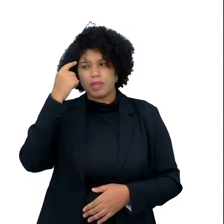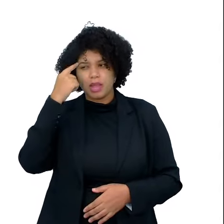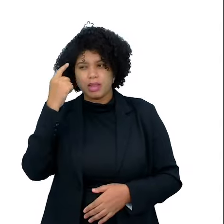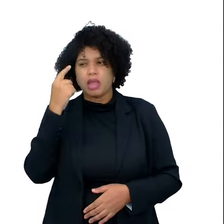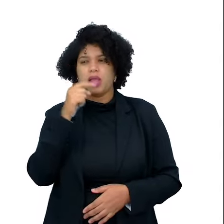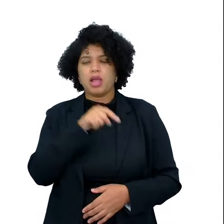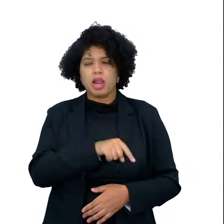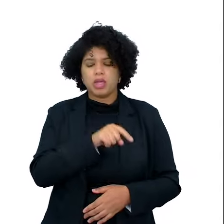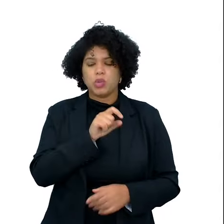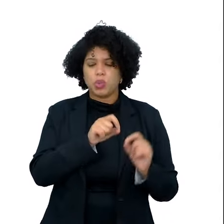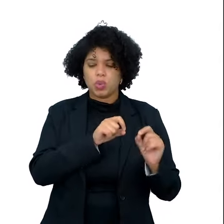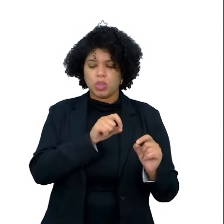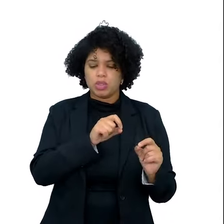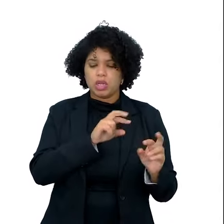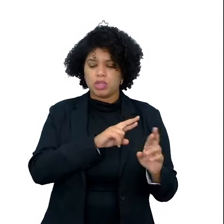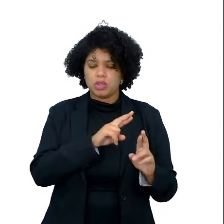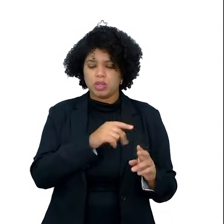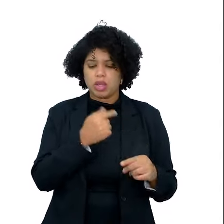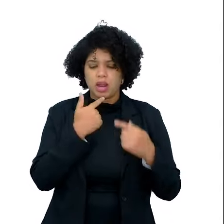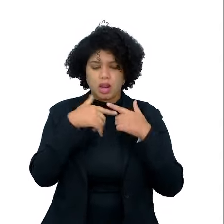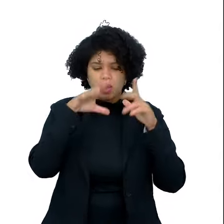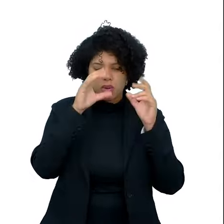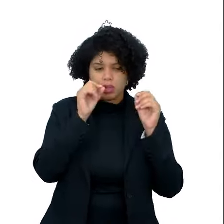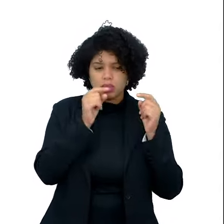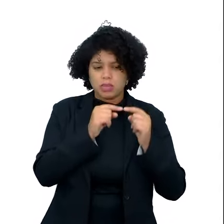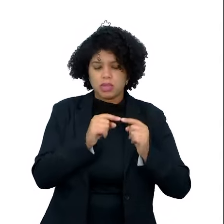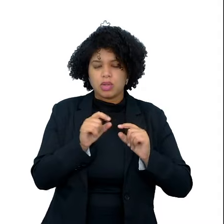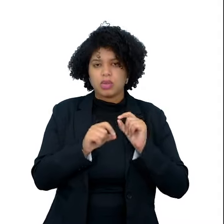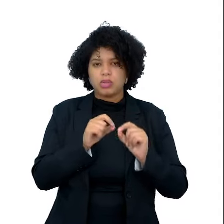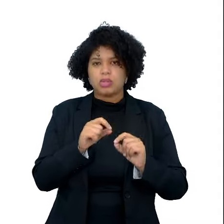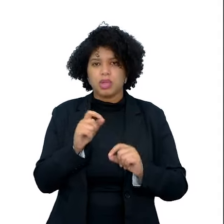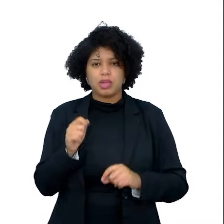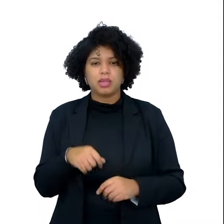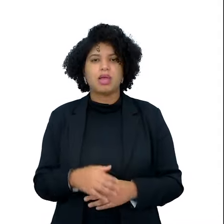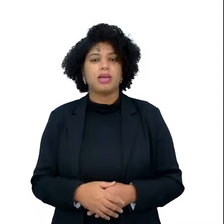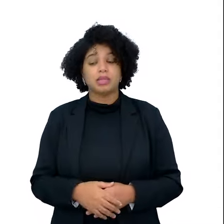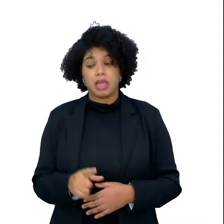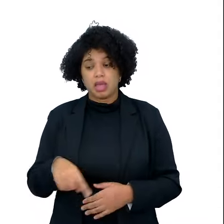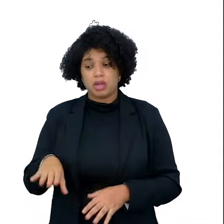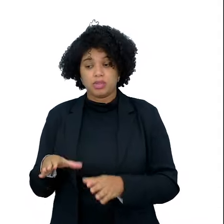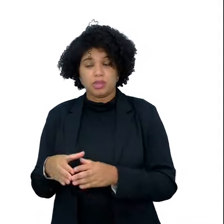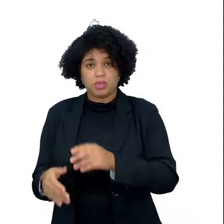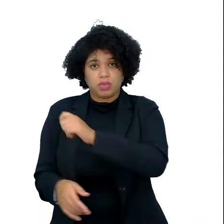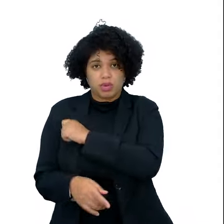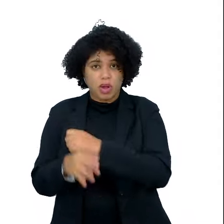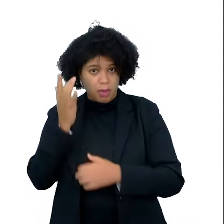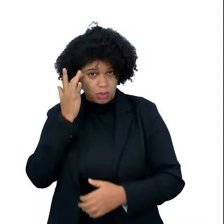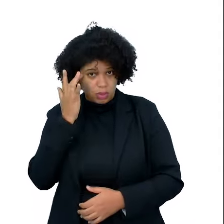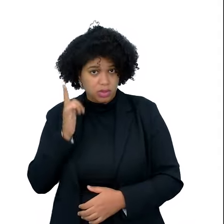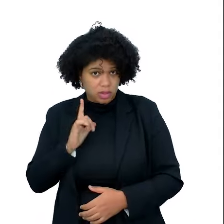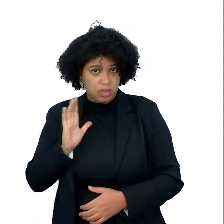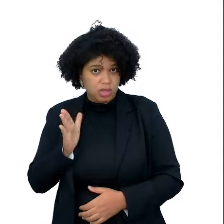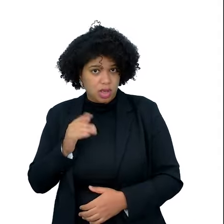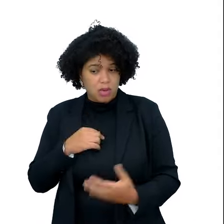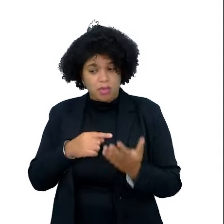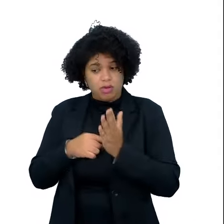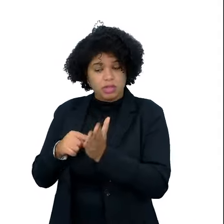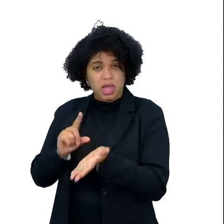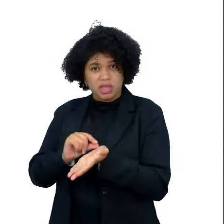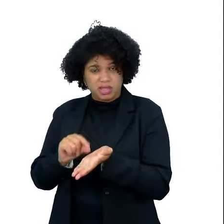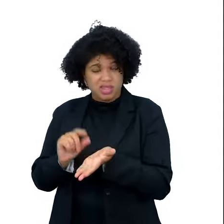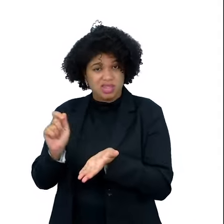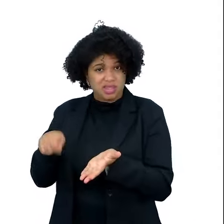artigo fala, da linguagem utilizada, da maturidade, do nível de maturidade dos meus estudantes